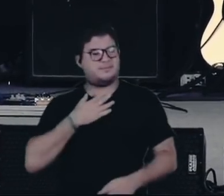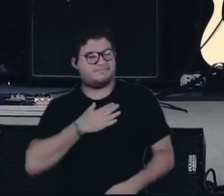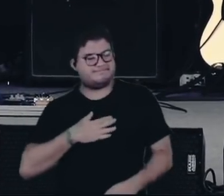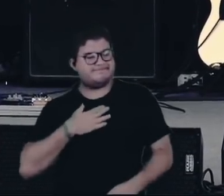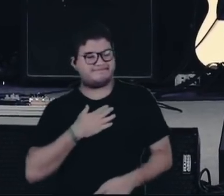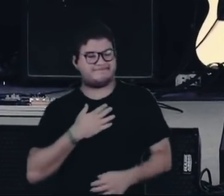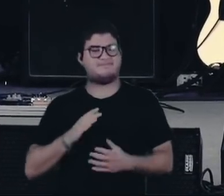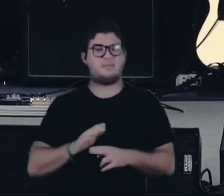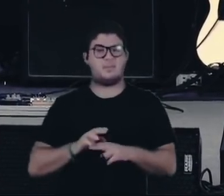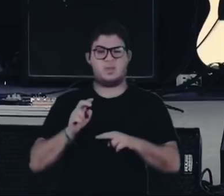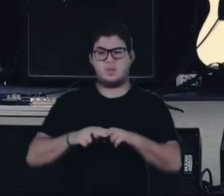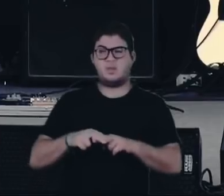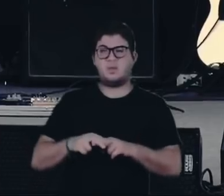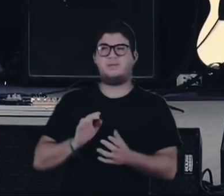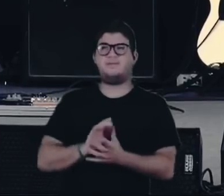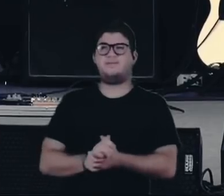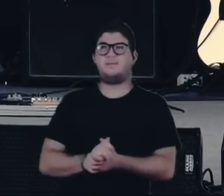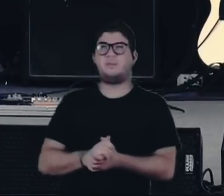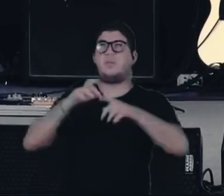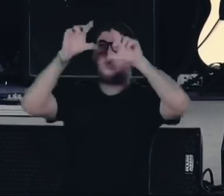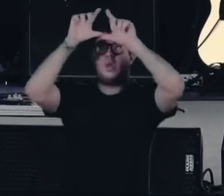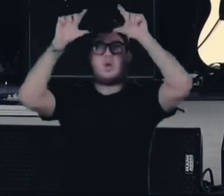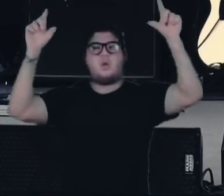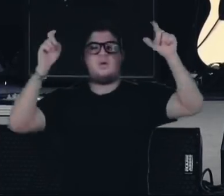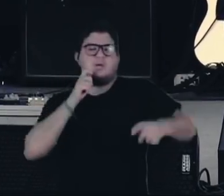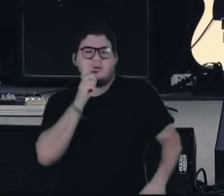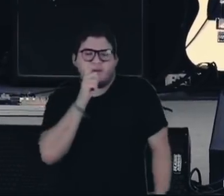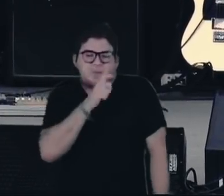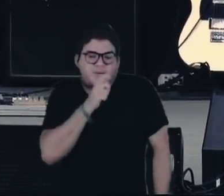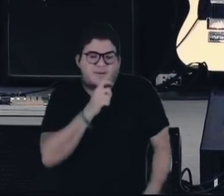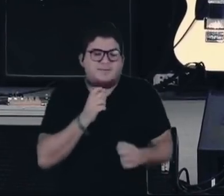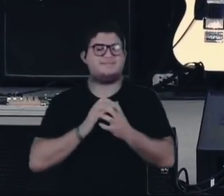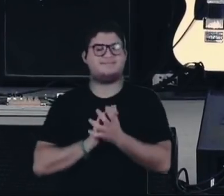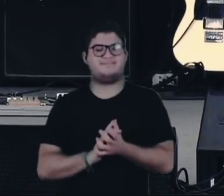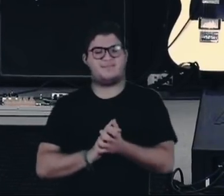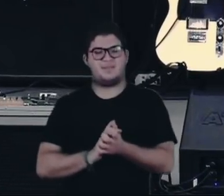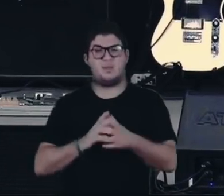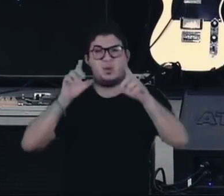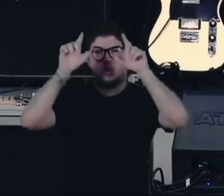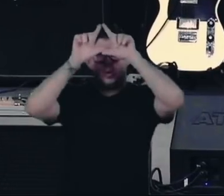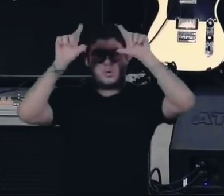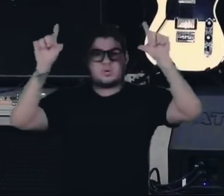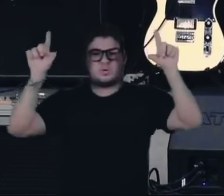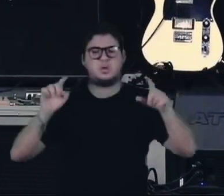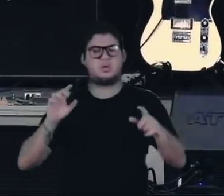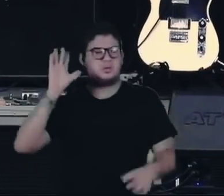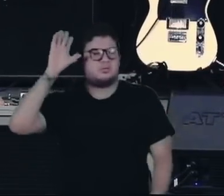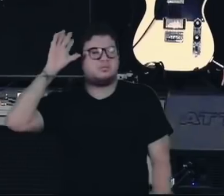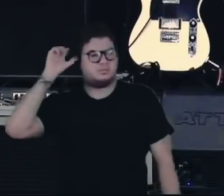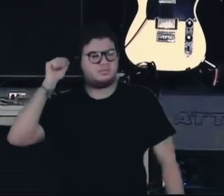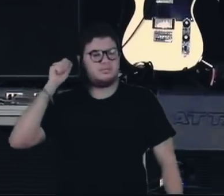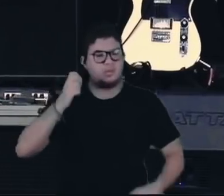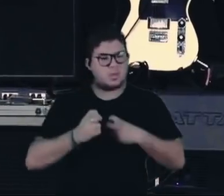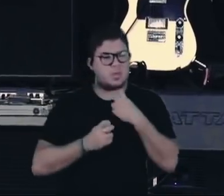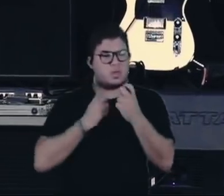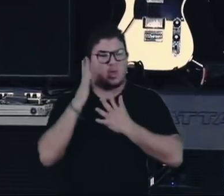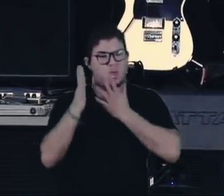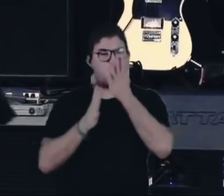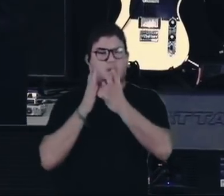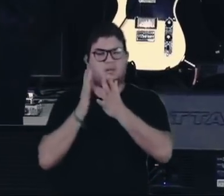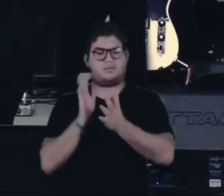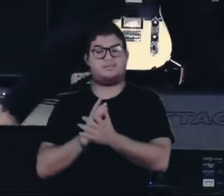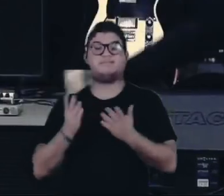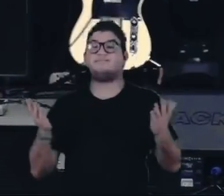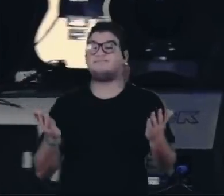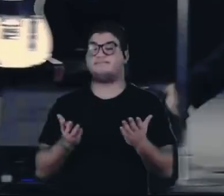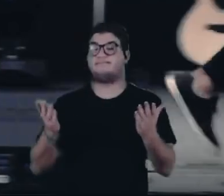Tá? Ar-condicionado? Tá bom? Está gostosinho? O telão? Você está conseguindo ouvir essa voz?